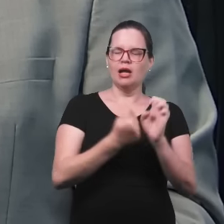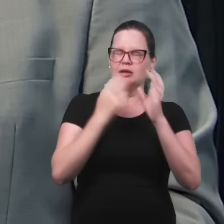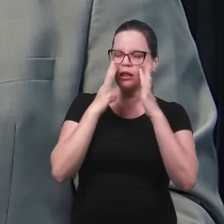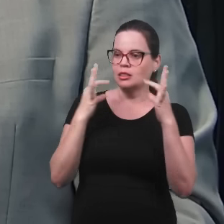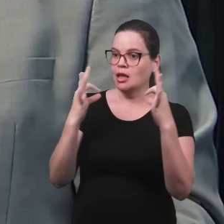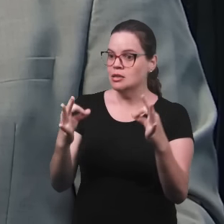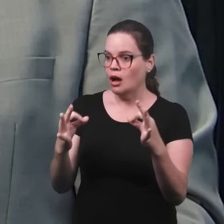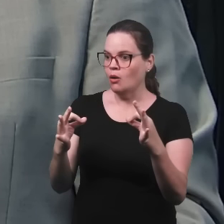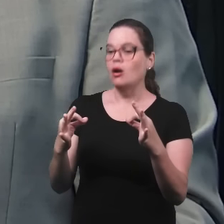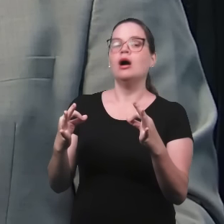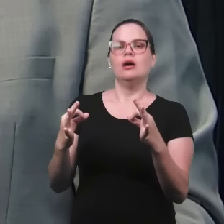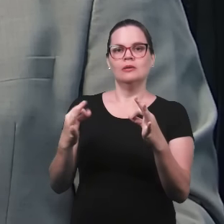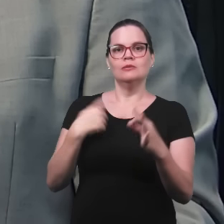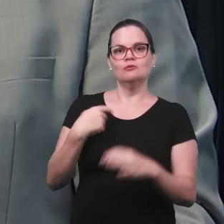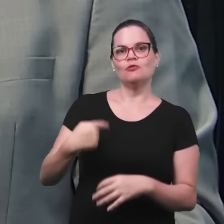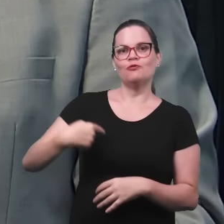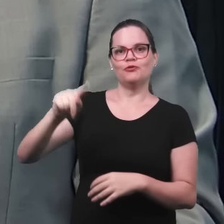primeiro momento,